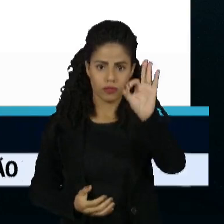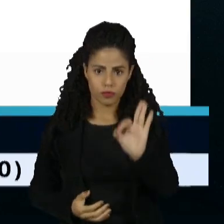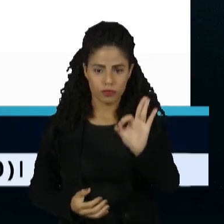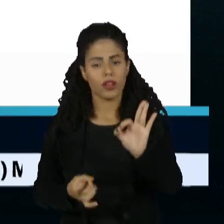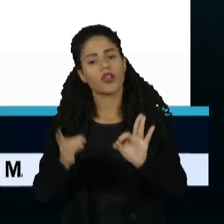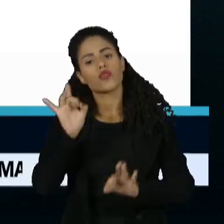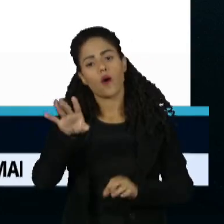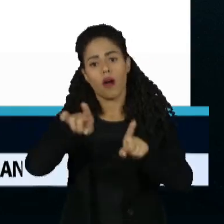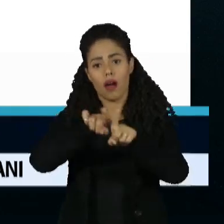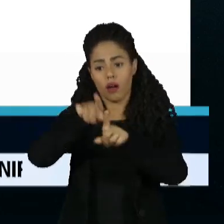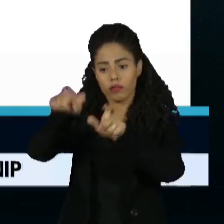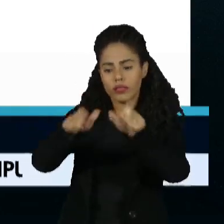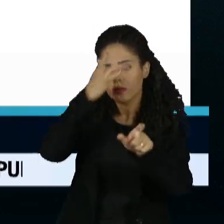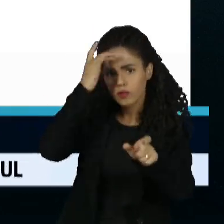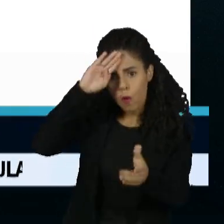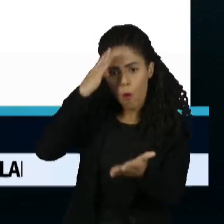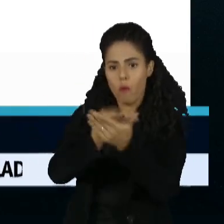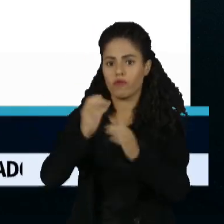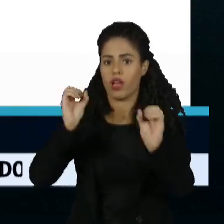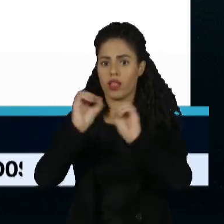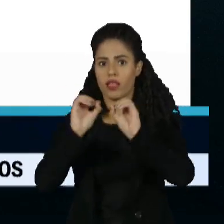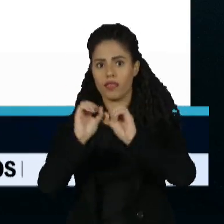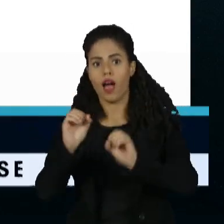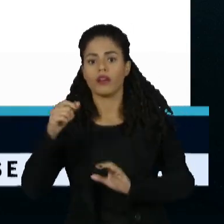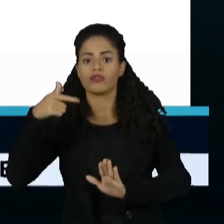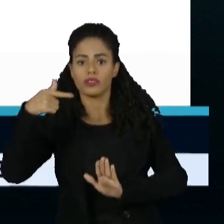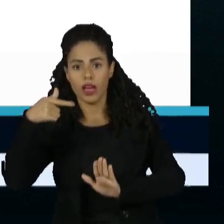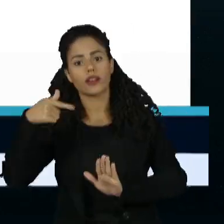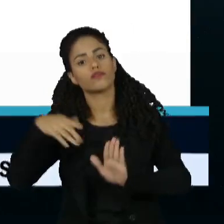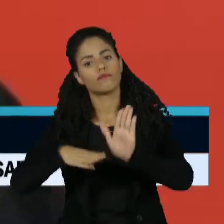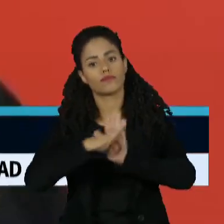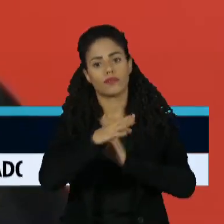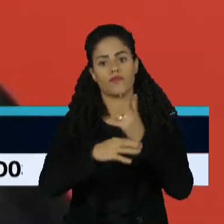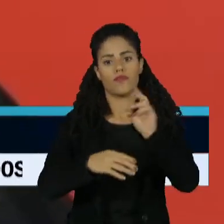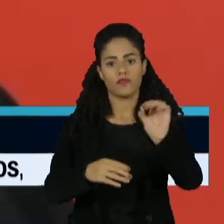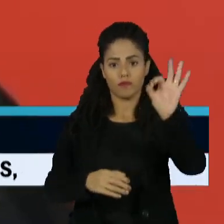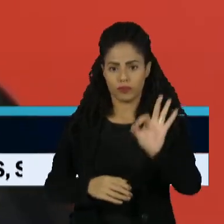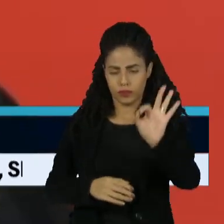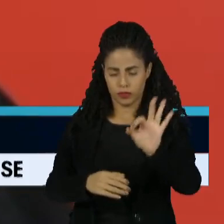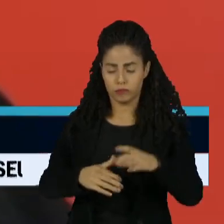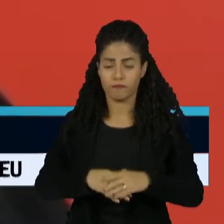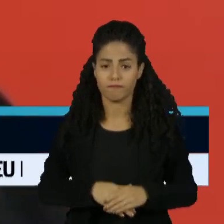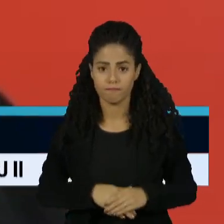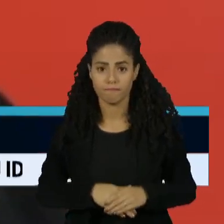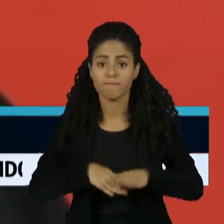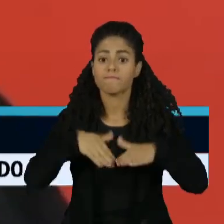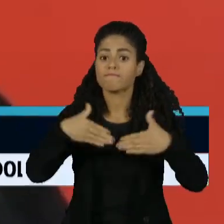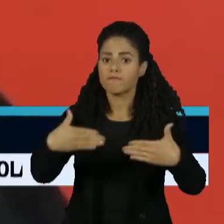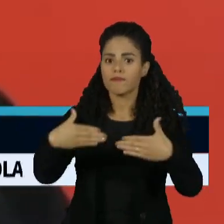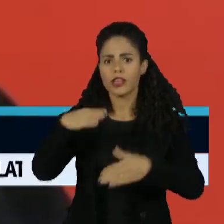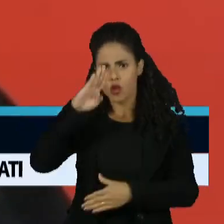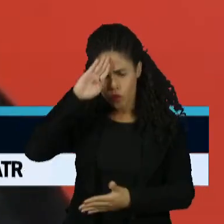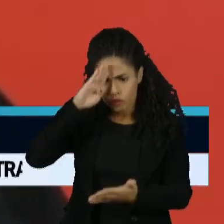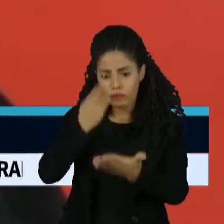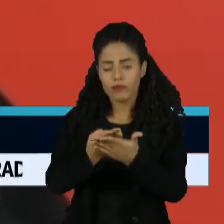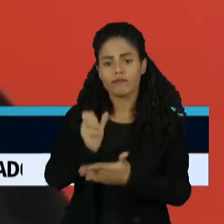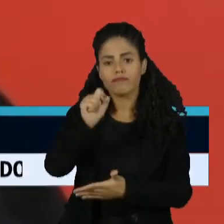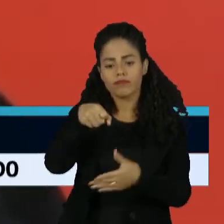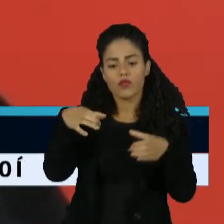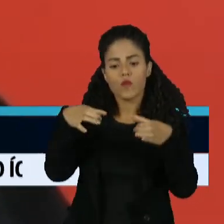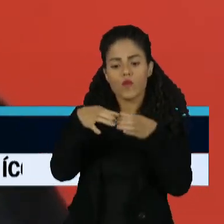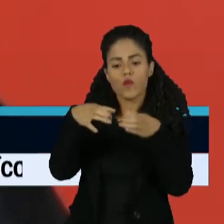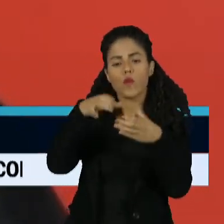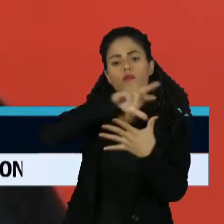já os que não Confiam passaram de sete para 20%. eles confiavam nas Forças Armadas mas